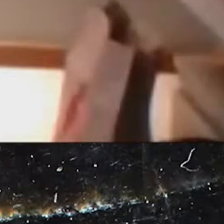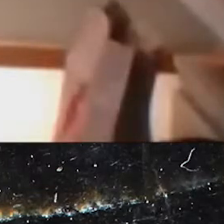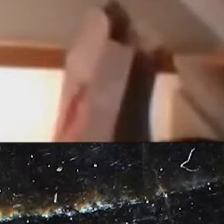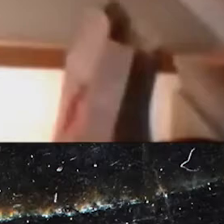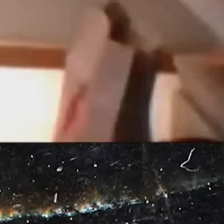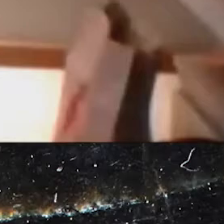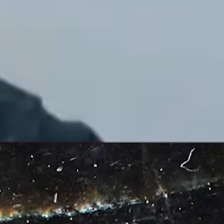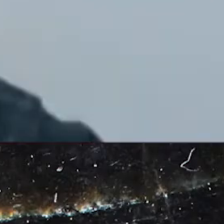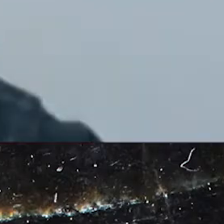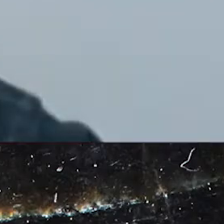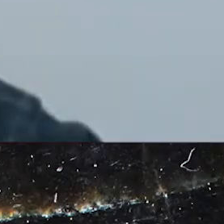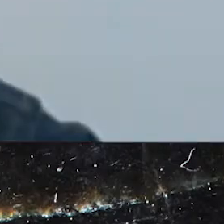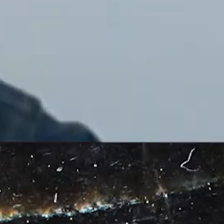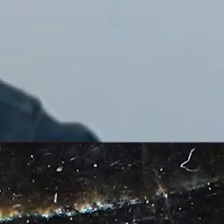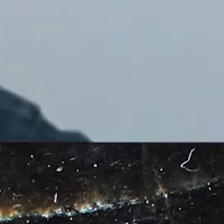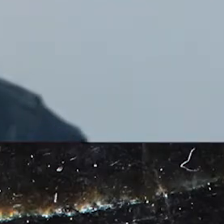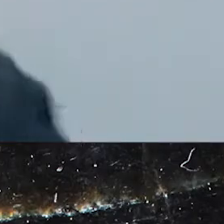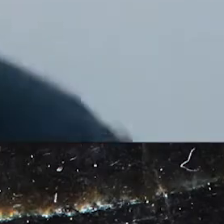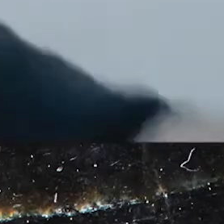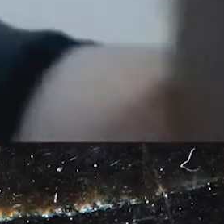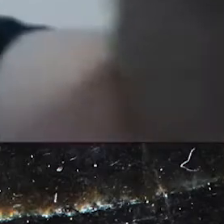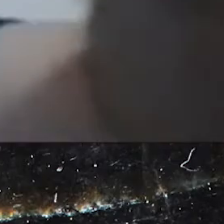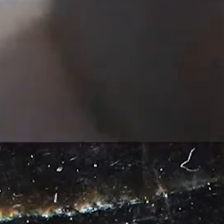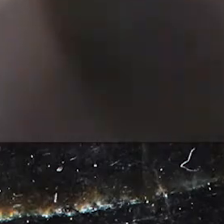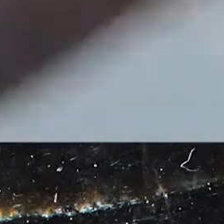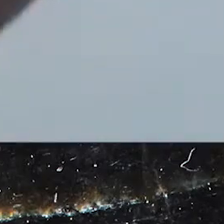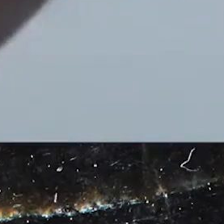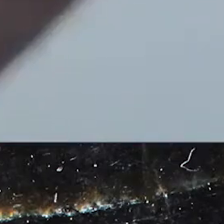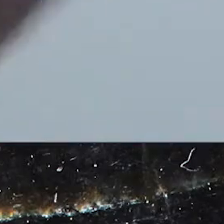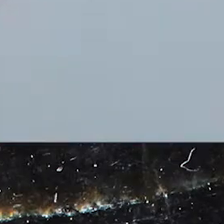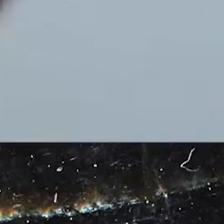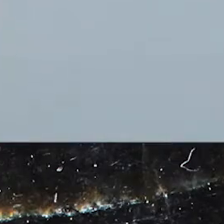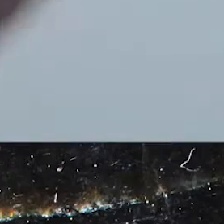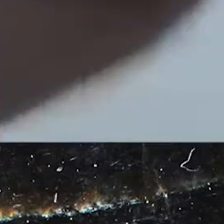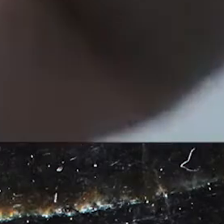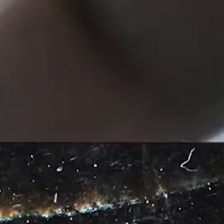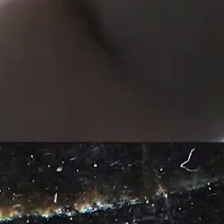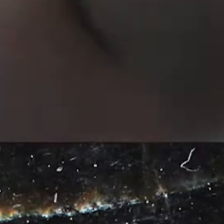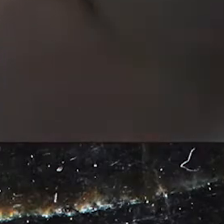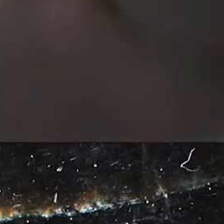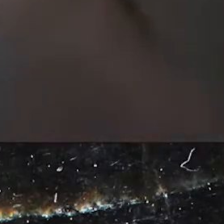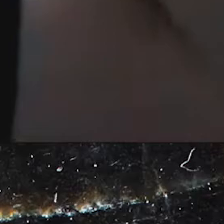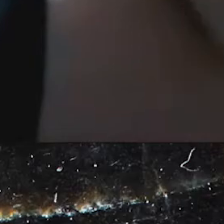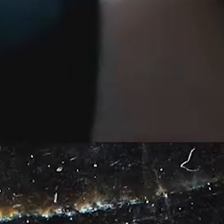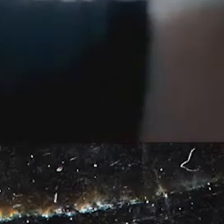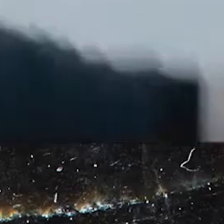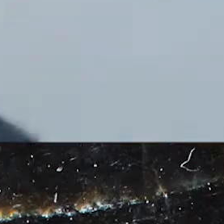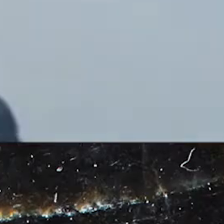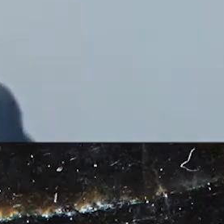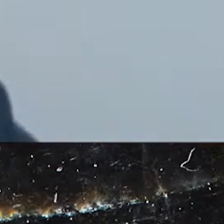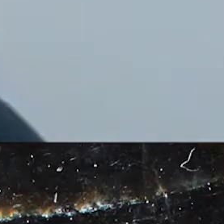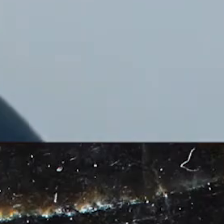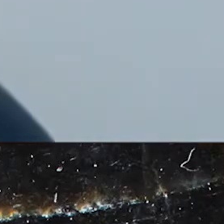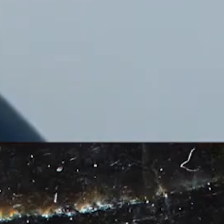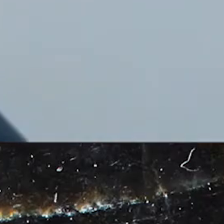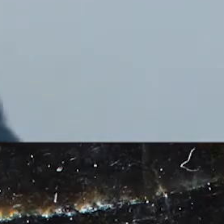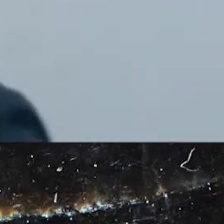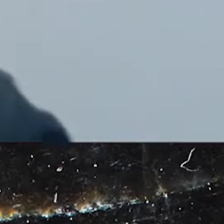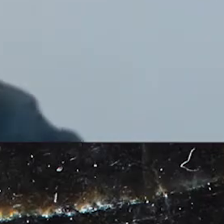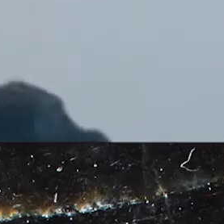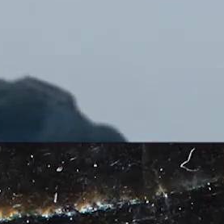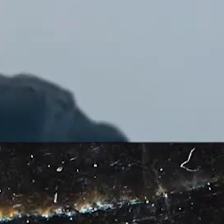Guilt is burning, Félix Palomo de Bessaites. Saying a feeling I can keep, so blame it on the